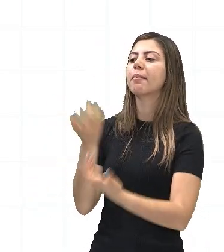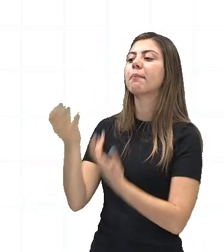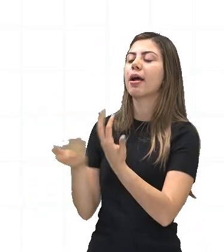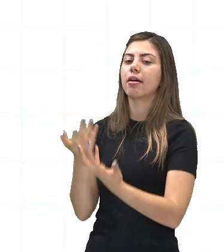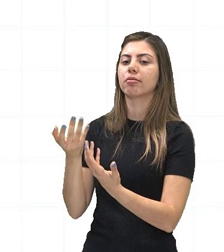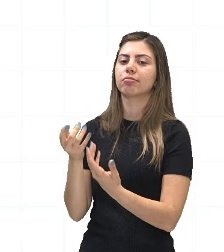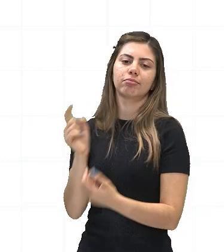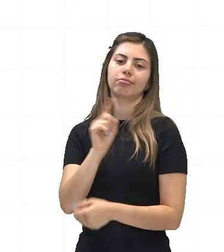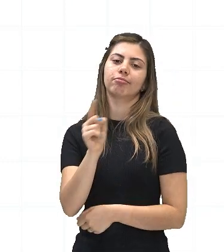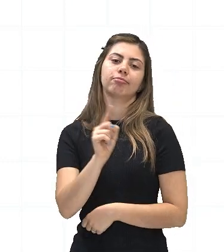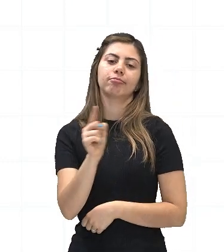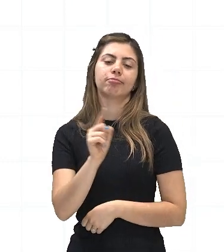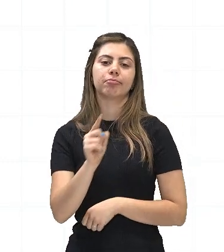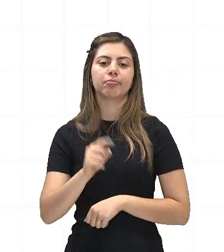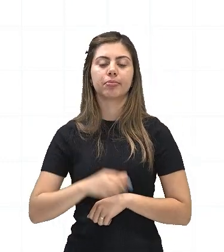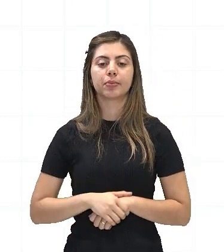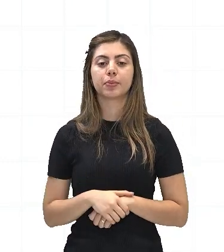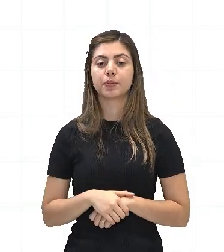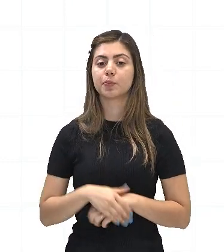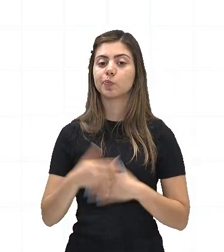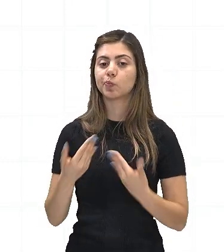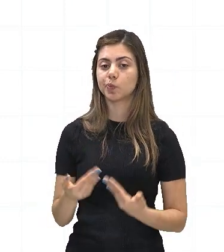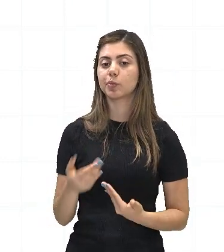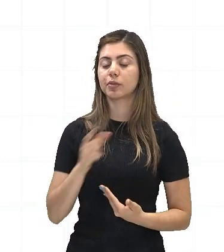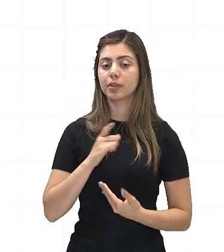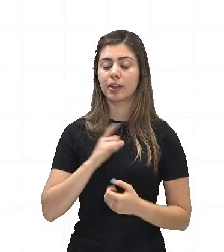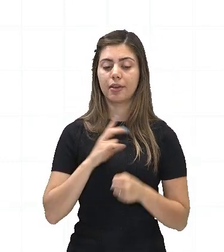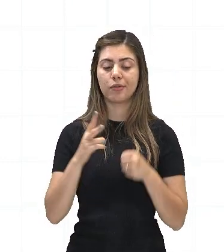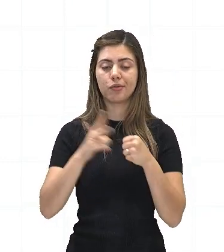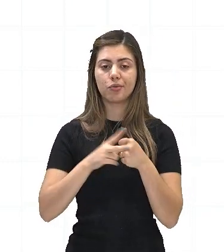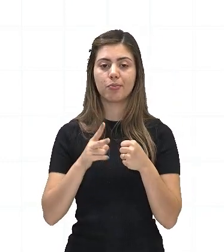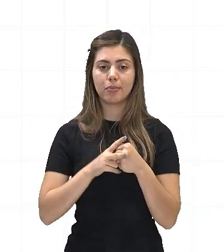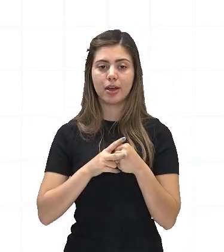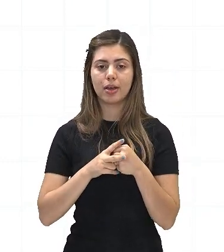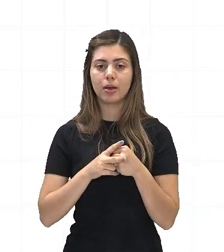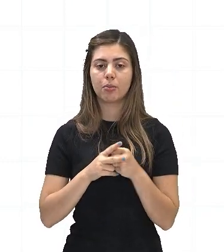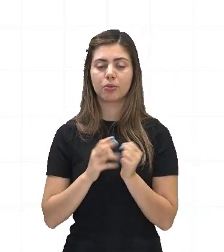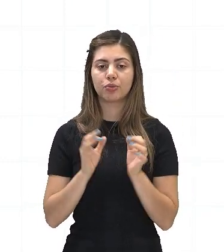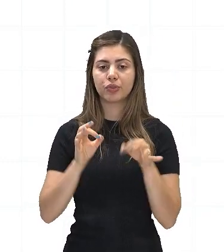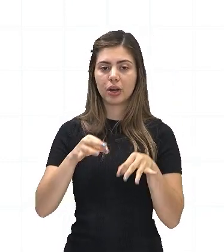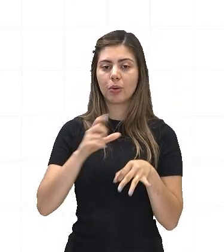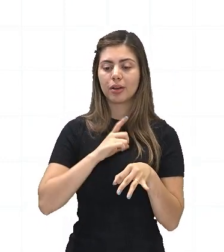aqui, com essa terminação verbal, que tem o verbo na